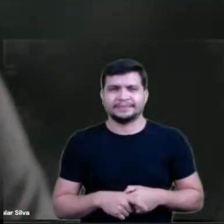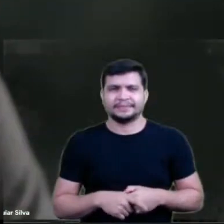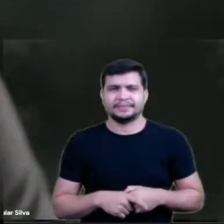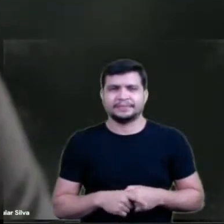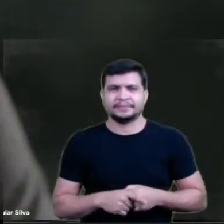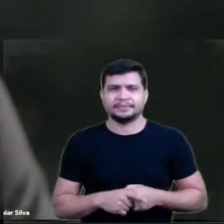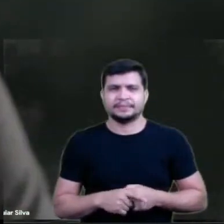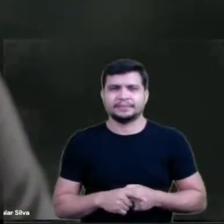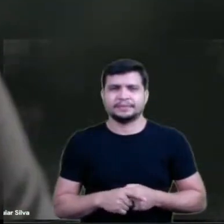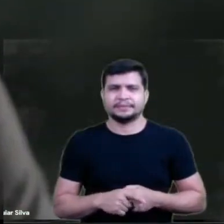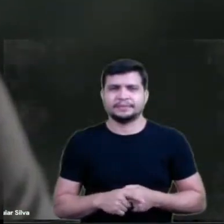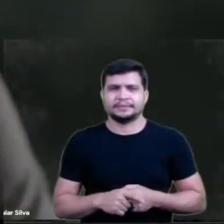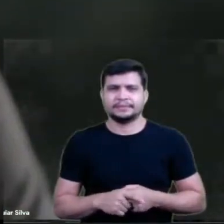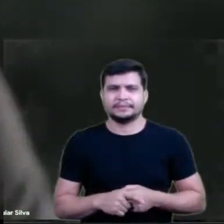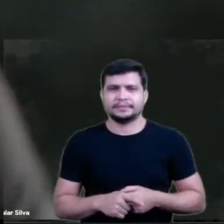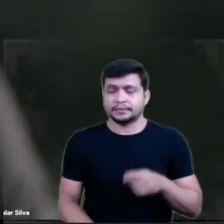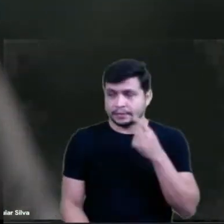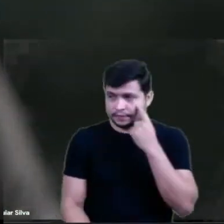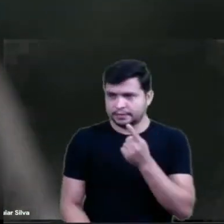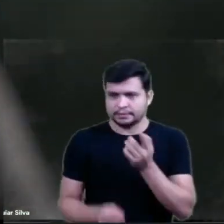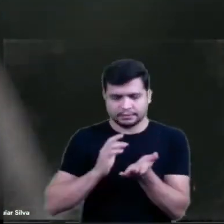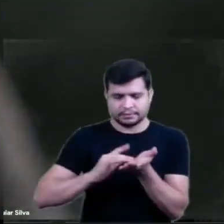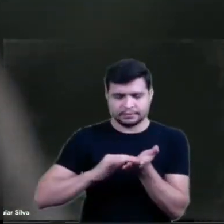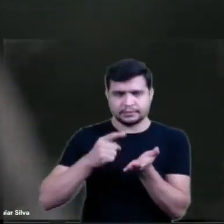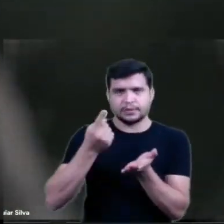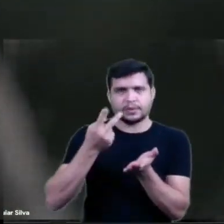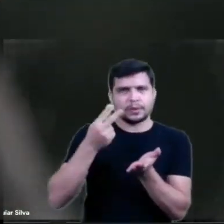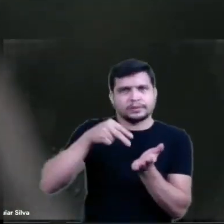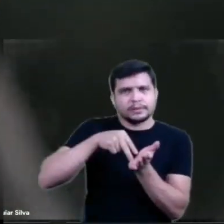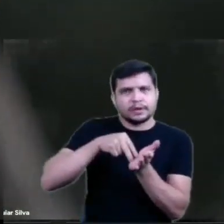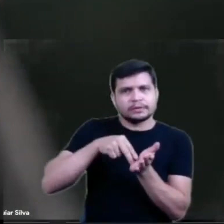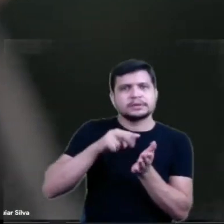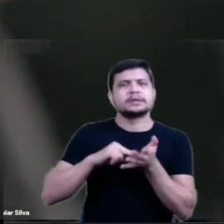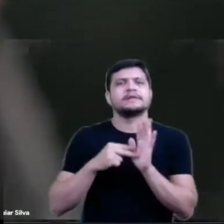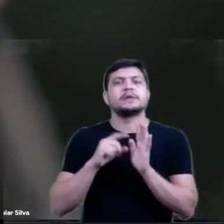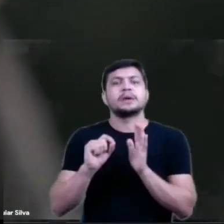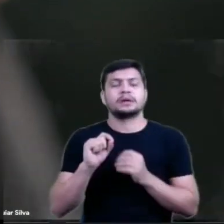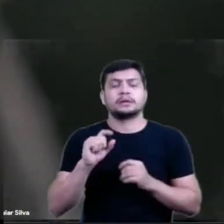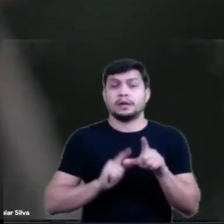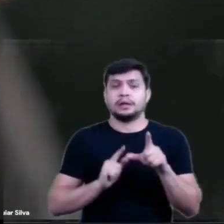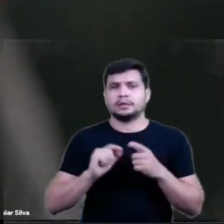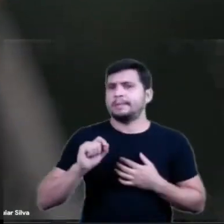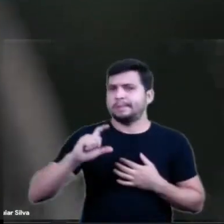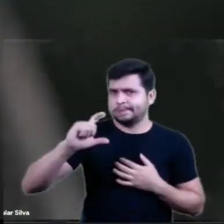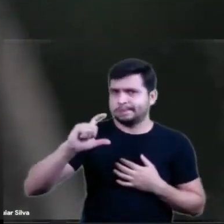Tá vendo esses 2 pontinhos aqui antes da letra, Gabriel? Então, isso significa que a letra é maiúscula. Ó, tá